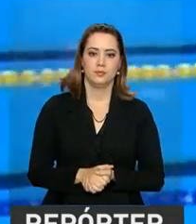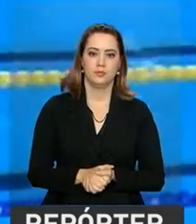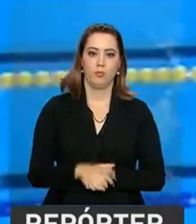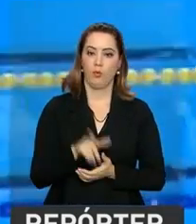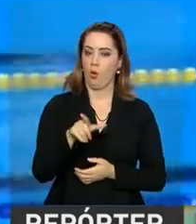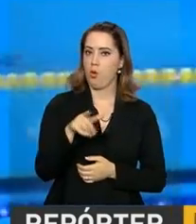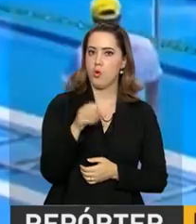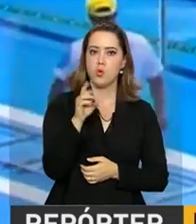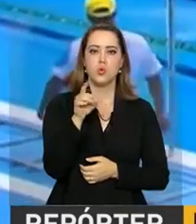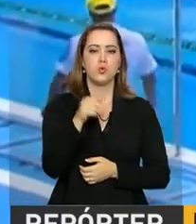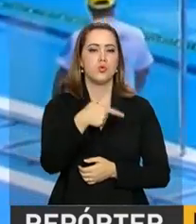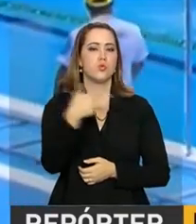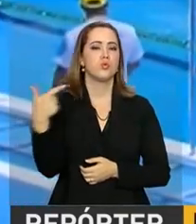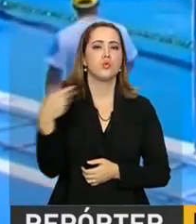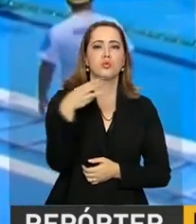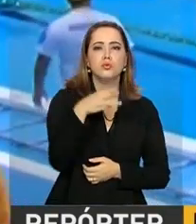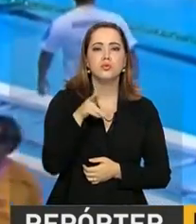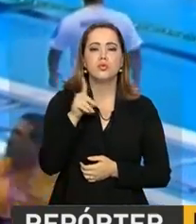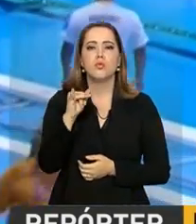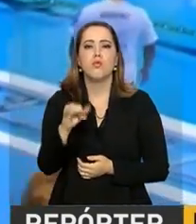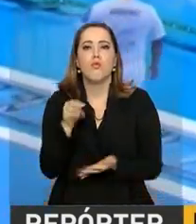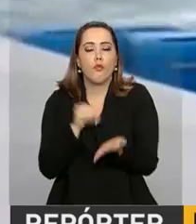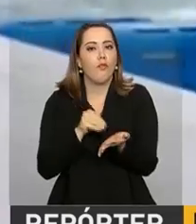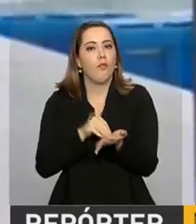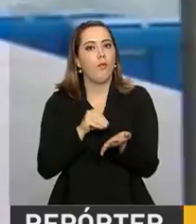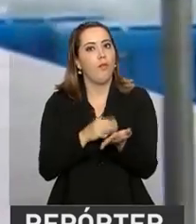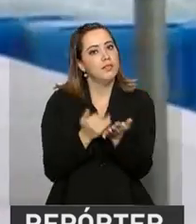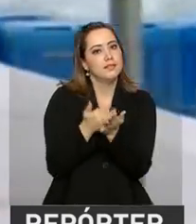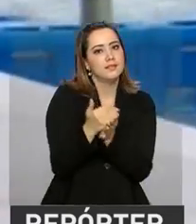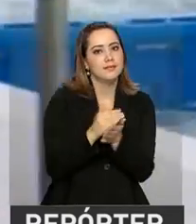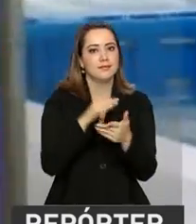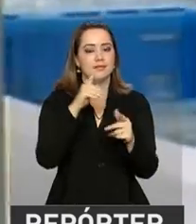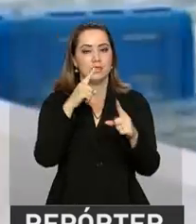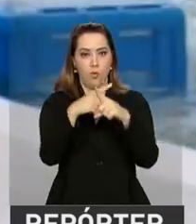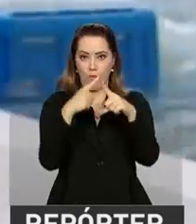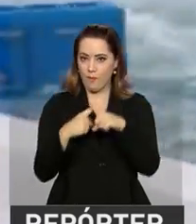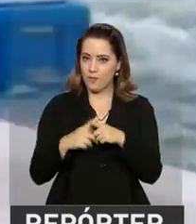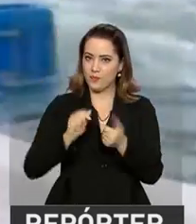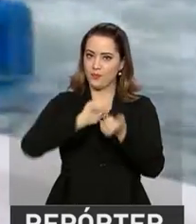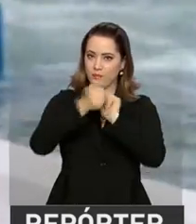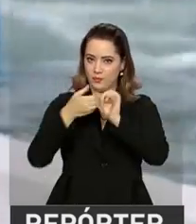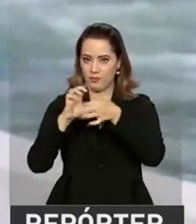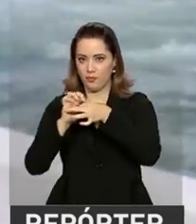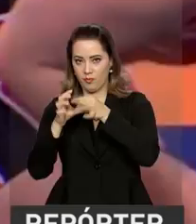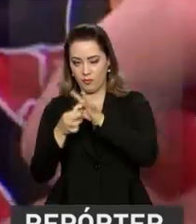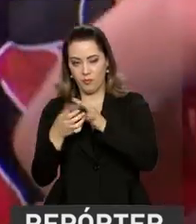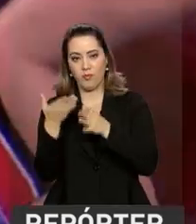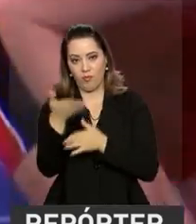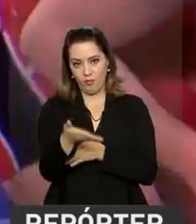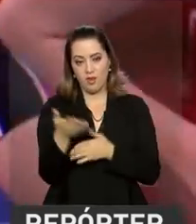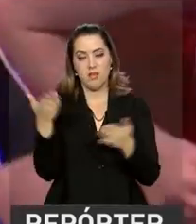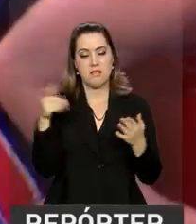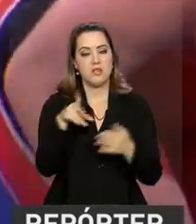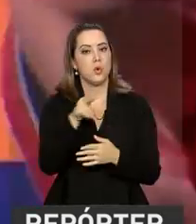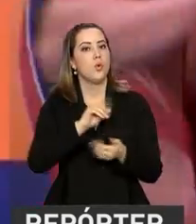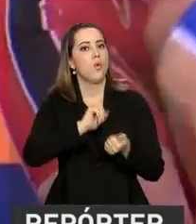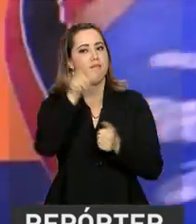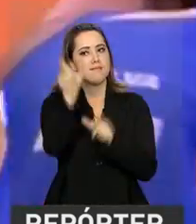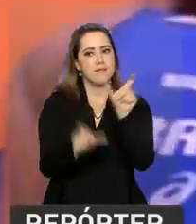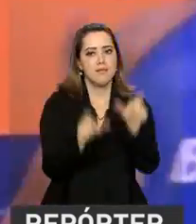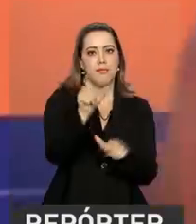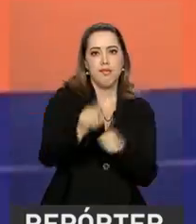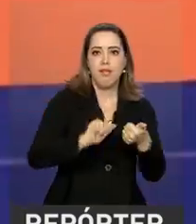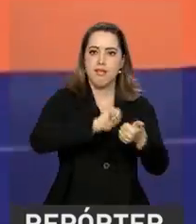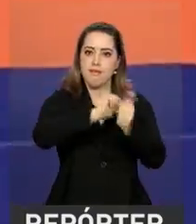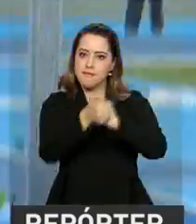Faltando 23 dias para o início dos Jogos Olímpicos, essa quarta-feira foi dia de os atletas, que são as autoridades